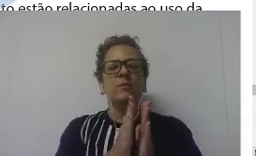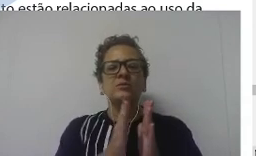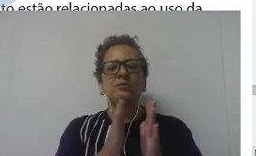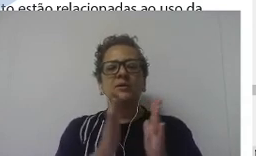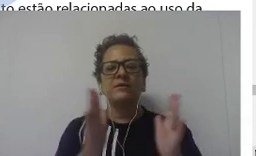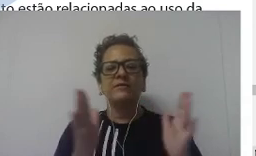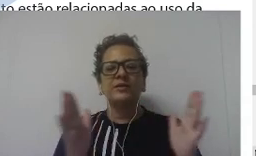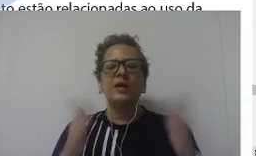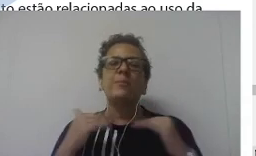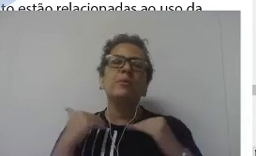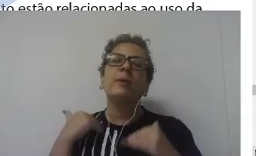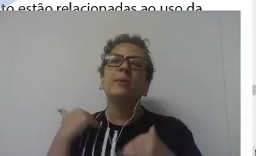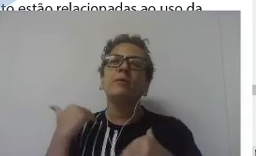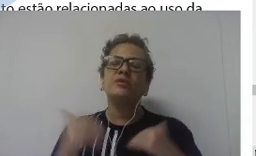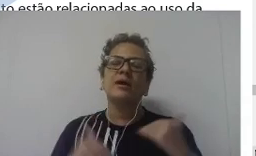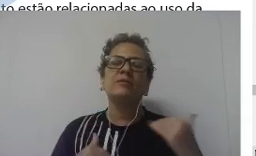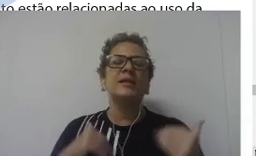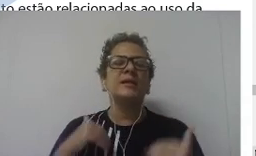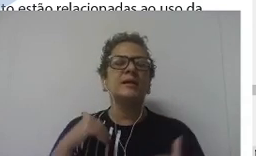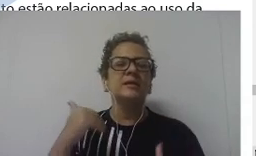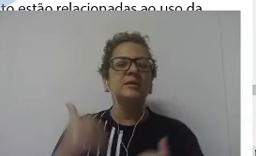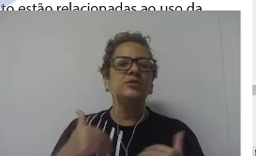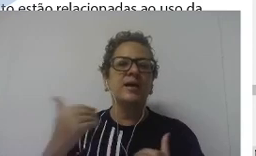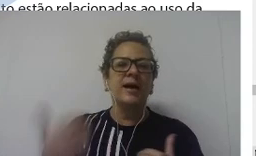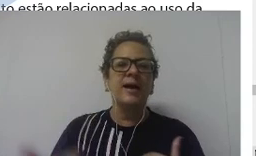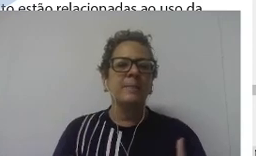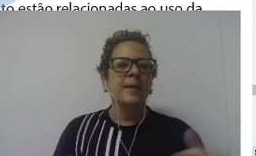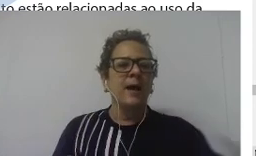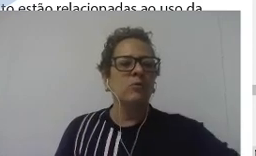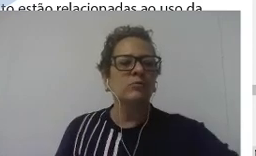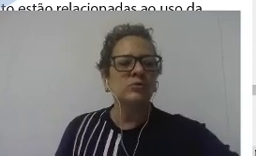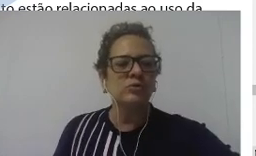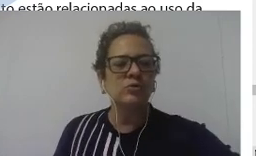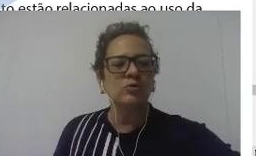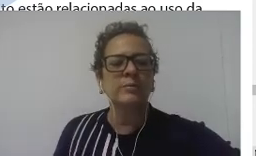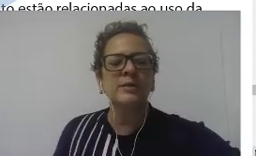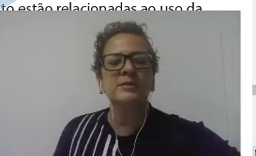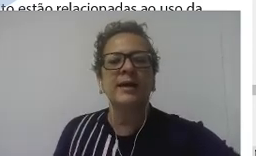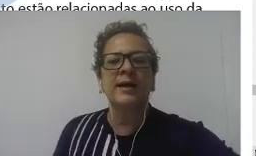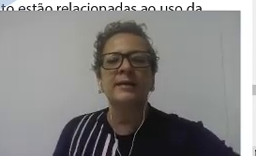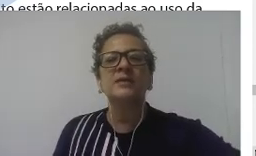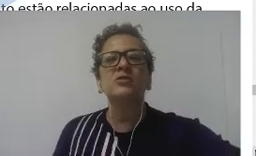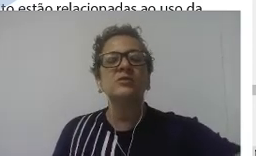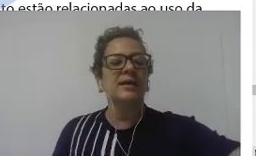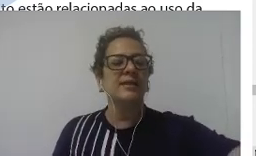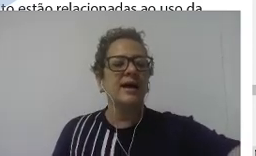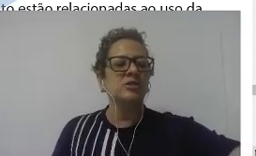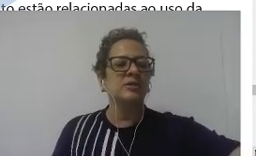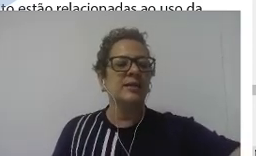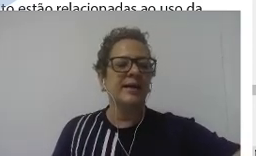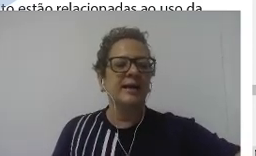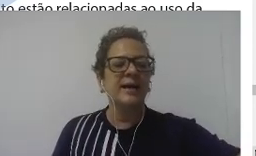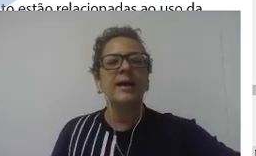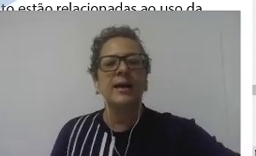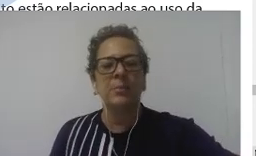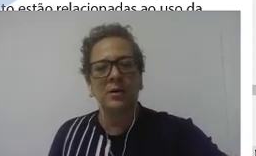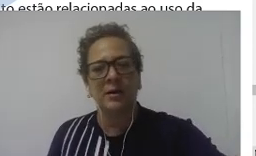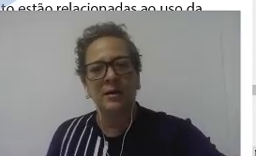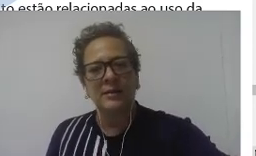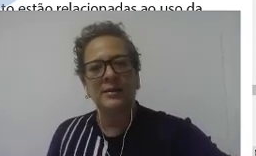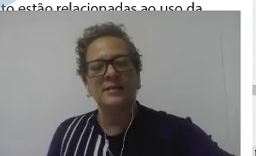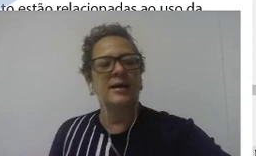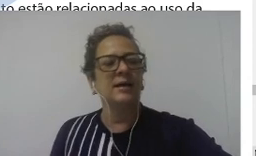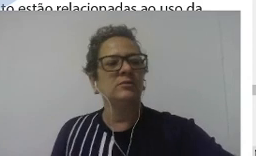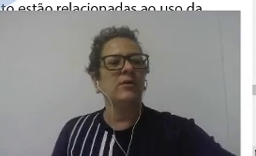Ele começou a se afastar. Por quê? Porque o Estado ele queria criticar alguns costumes, né, da sociedade naquela